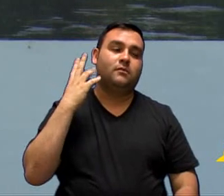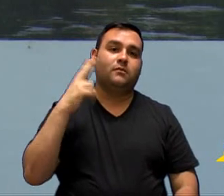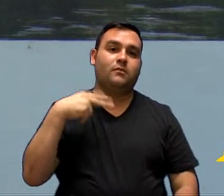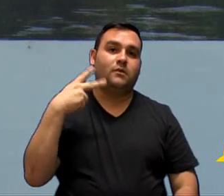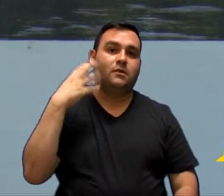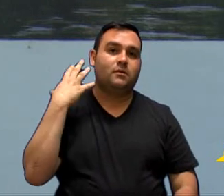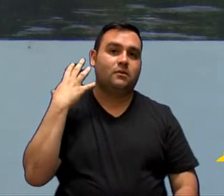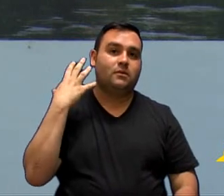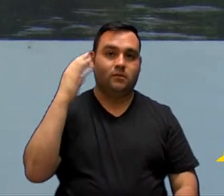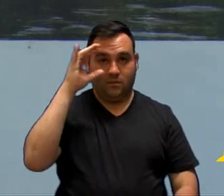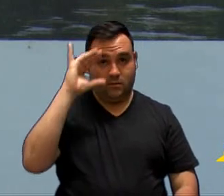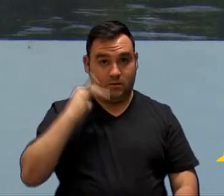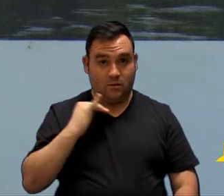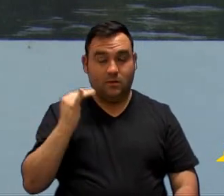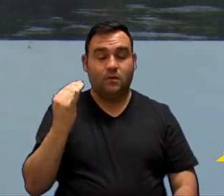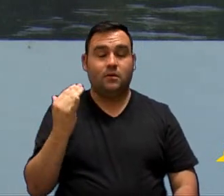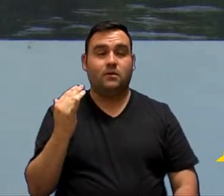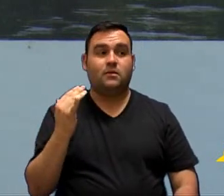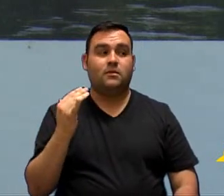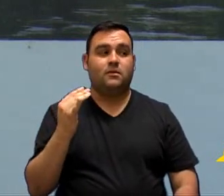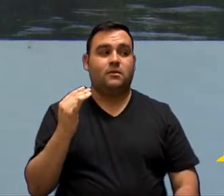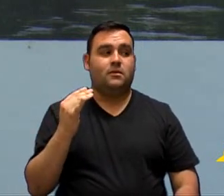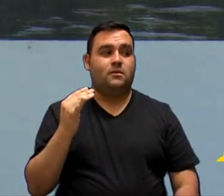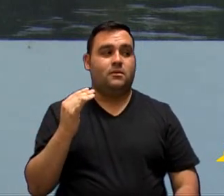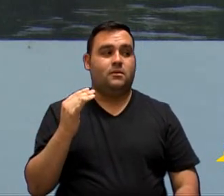vereadora Yara Bernardi,